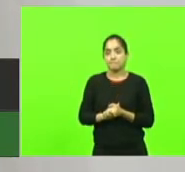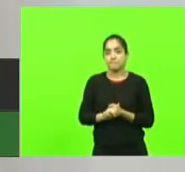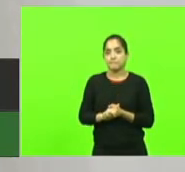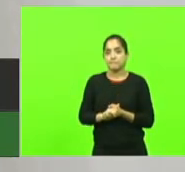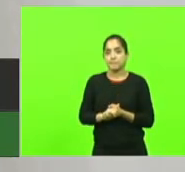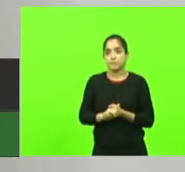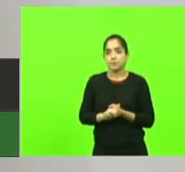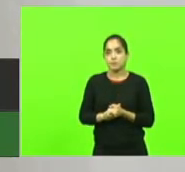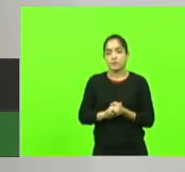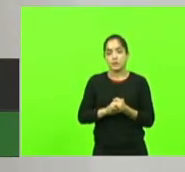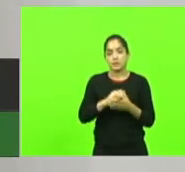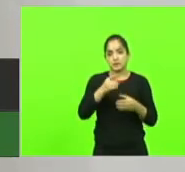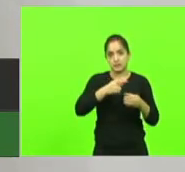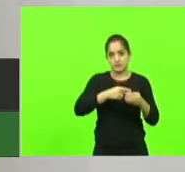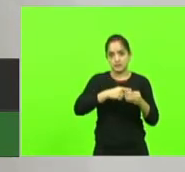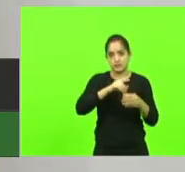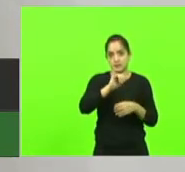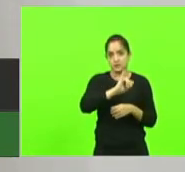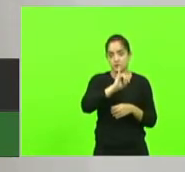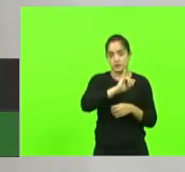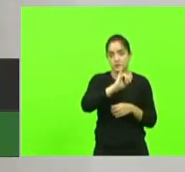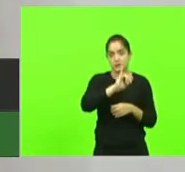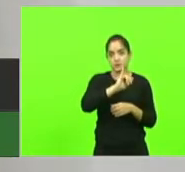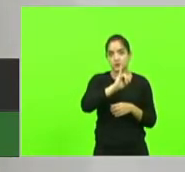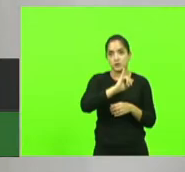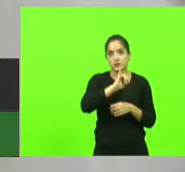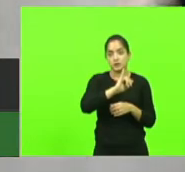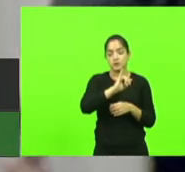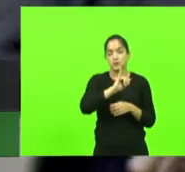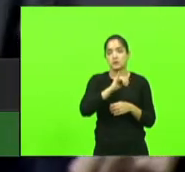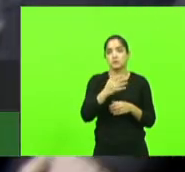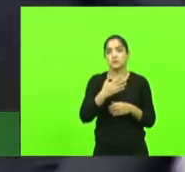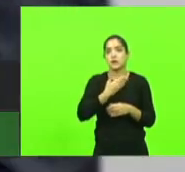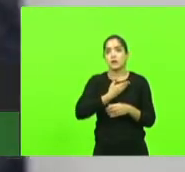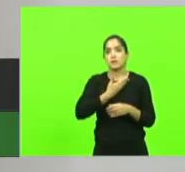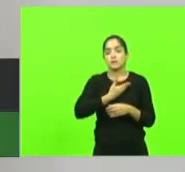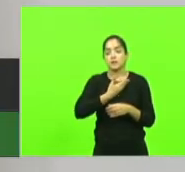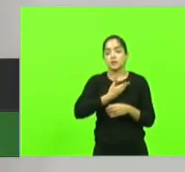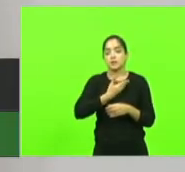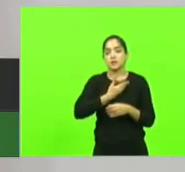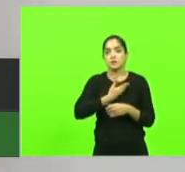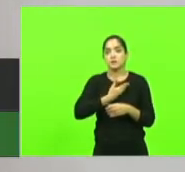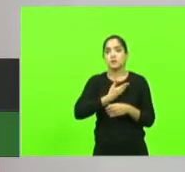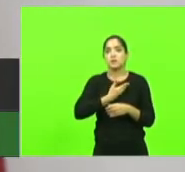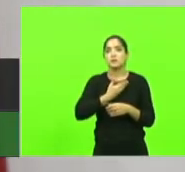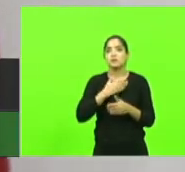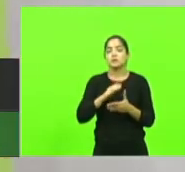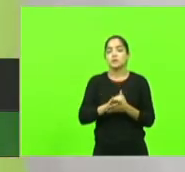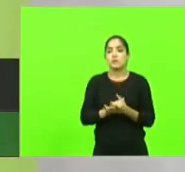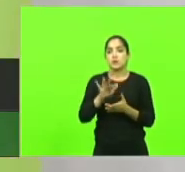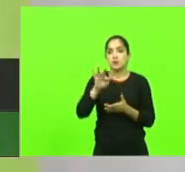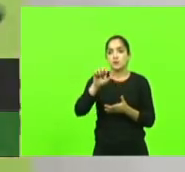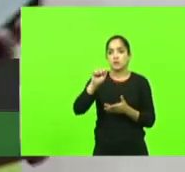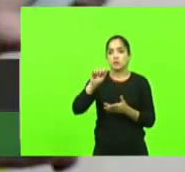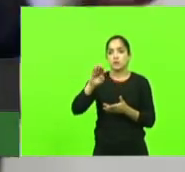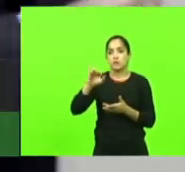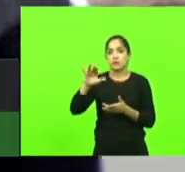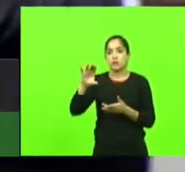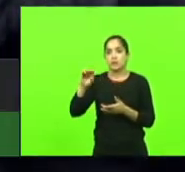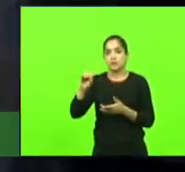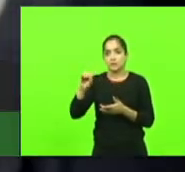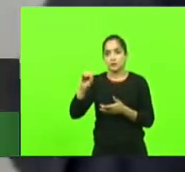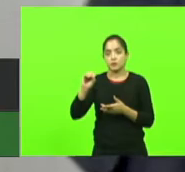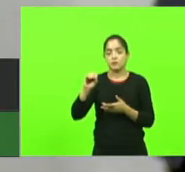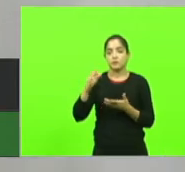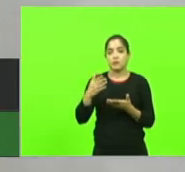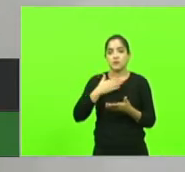de Itajaí, na verdade, nosso amigo Fábio Luiz Fernandes Castelo Guedes, mas